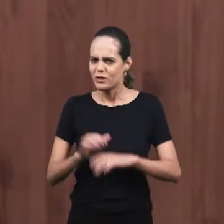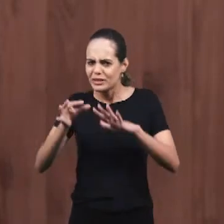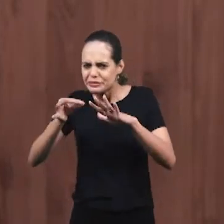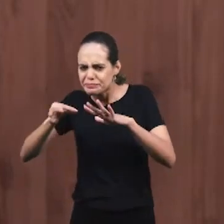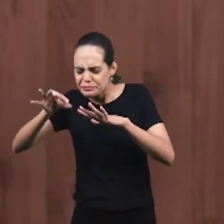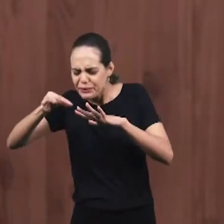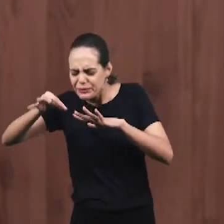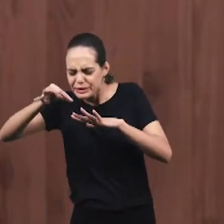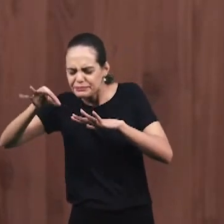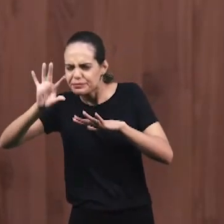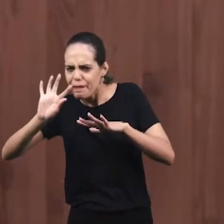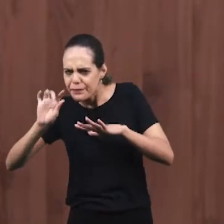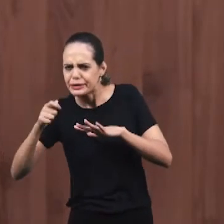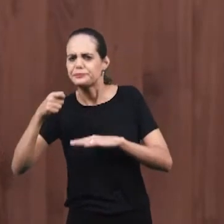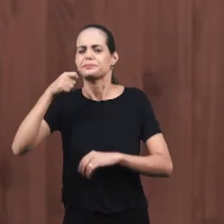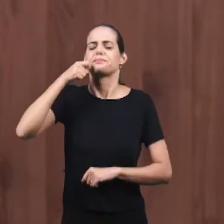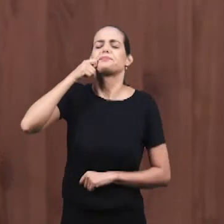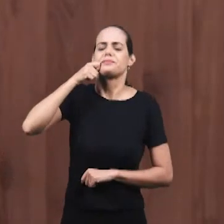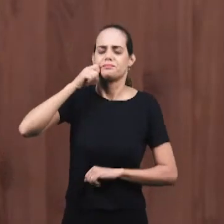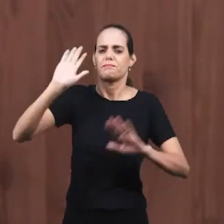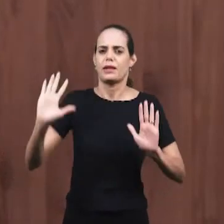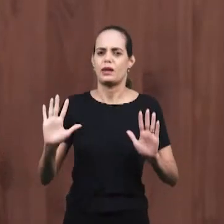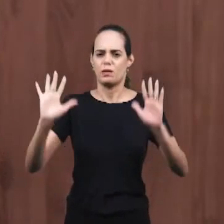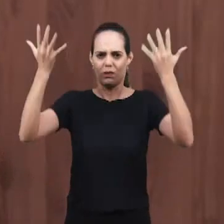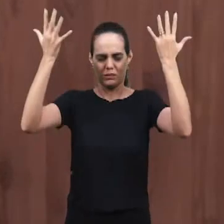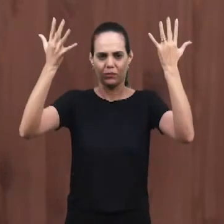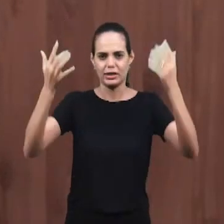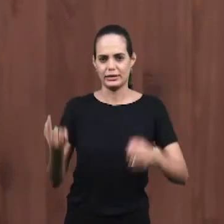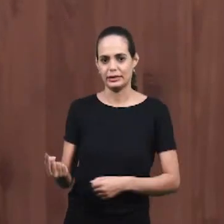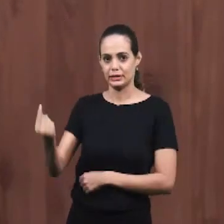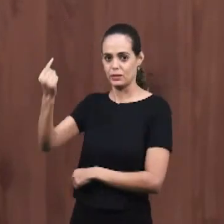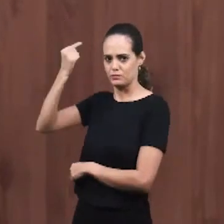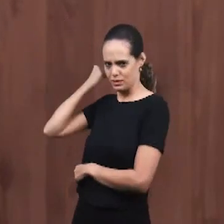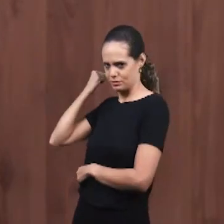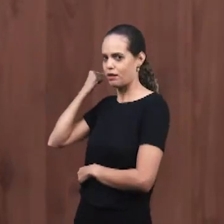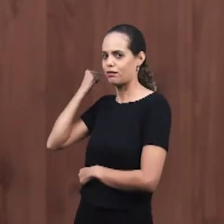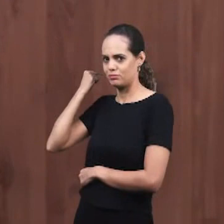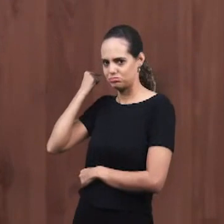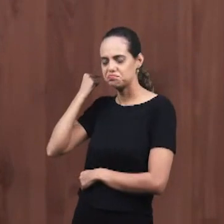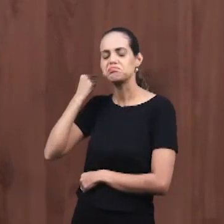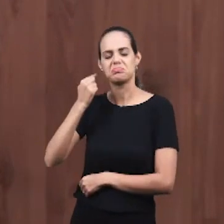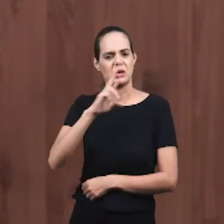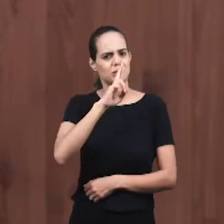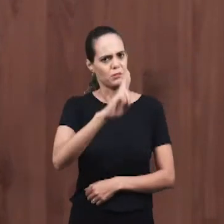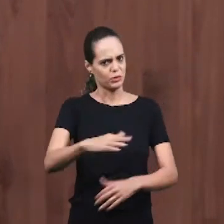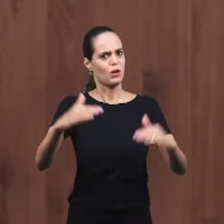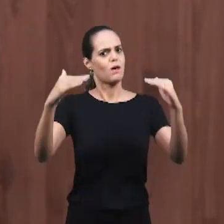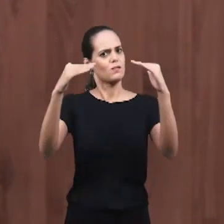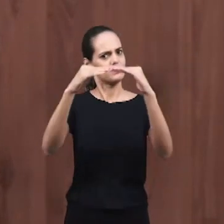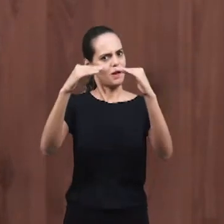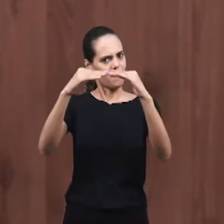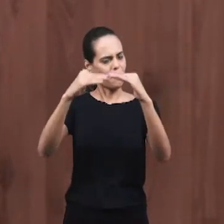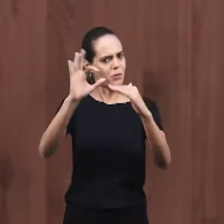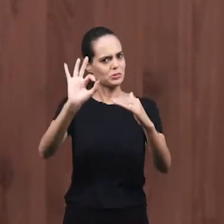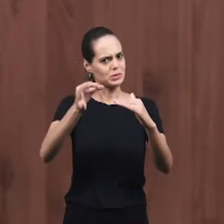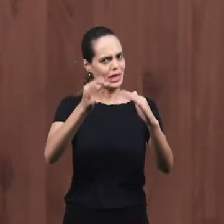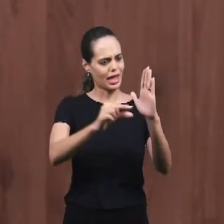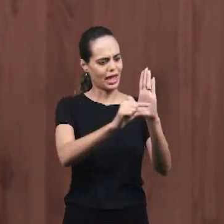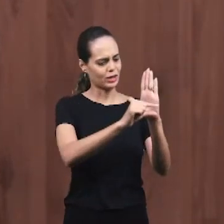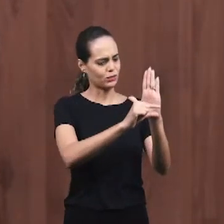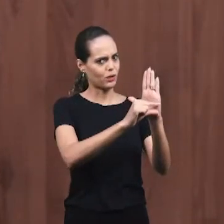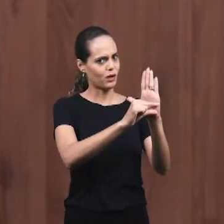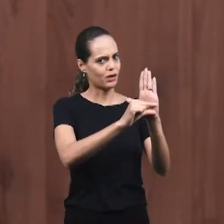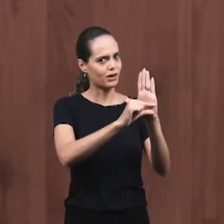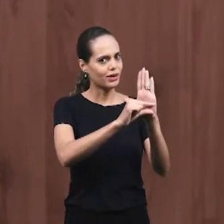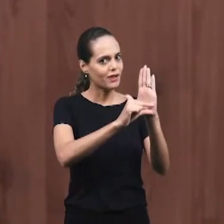chocolate, né? Mas é com ervas amargosas. Ela era comemorada com ervas amargosas. Respondeu de